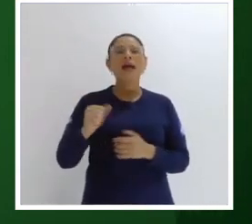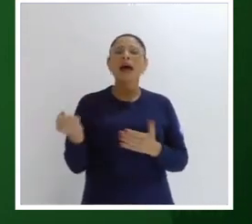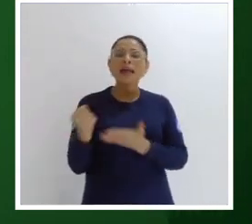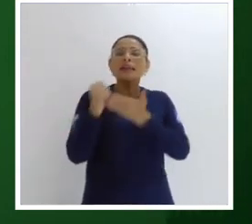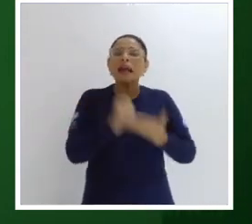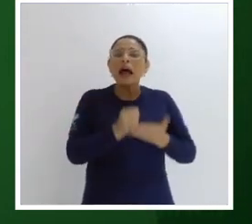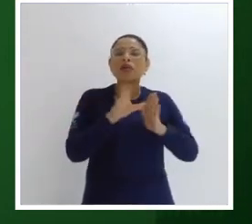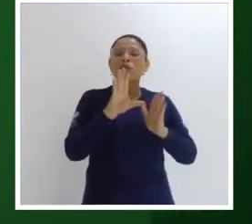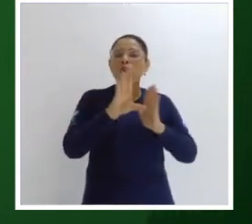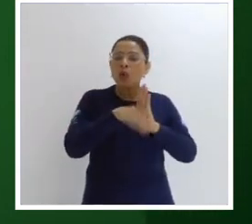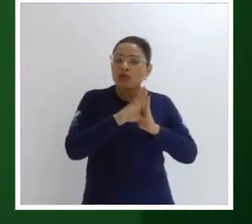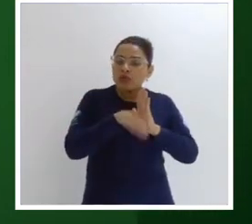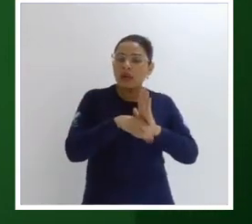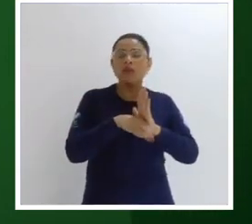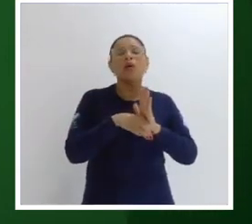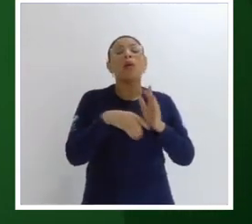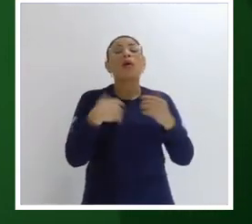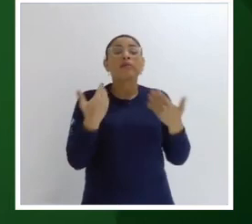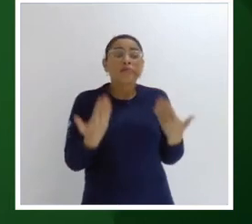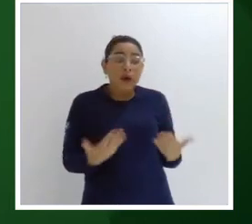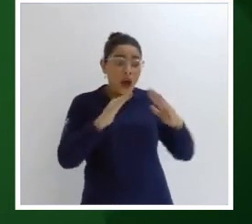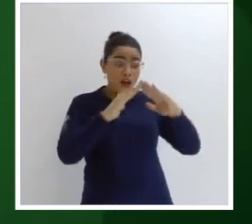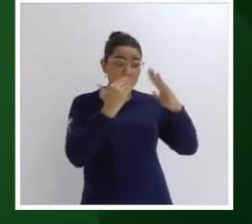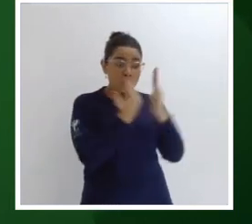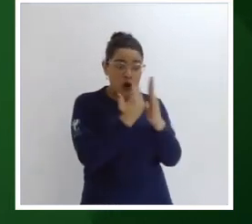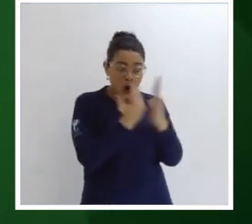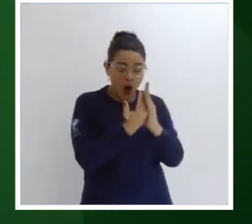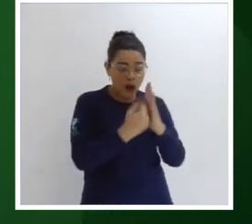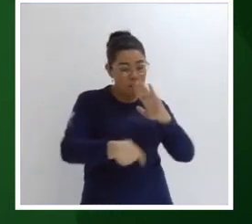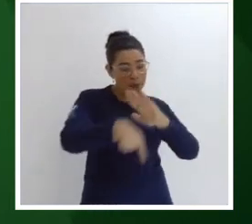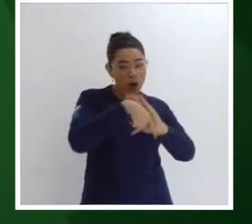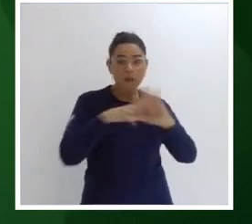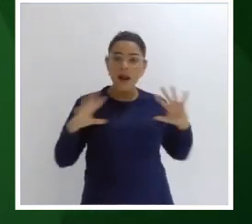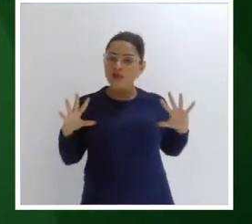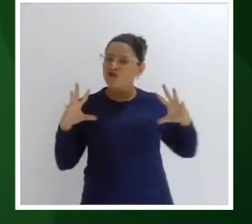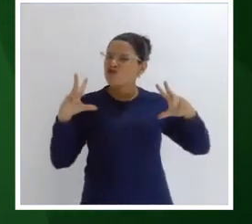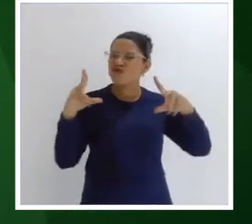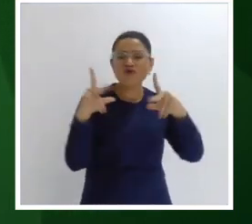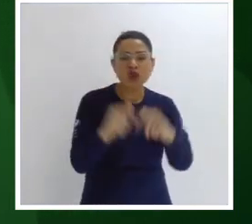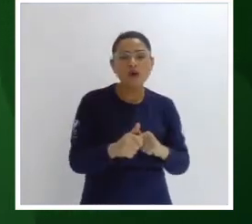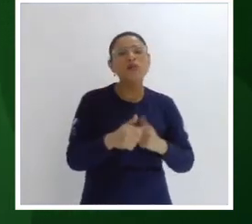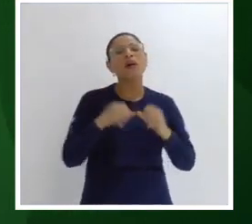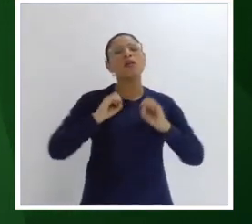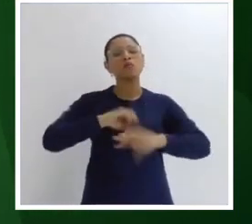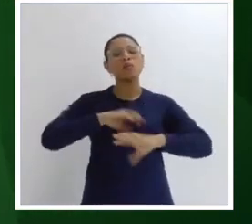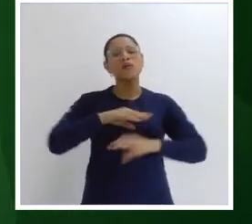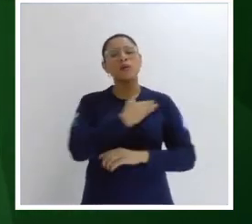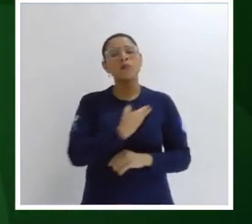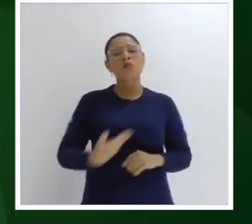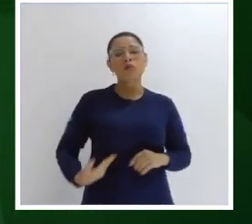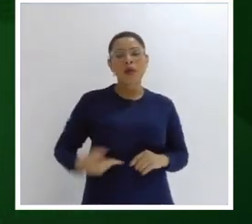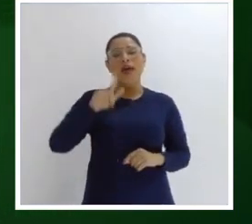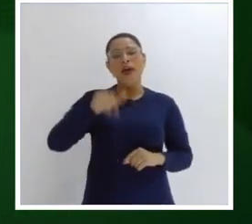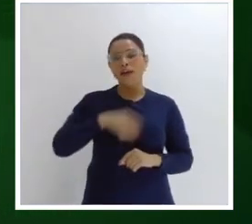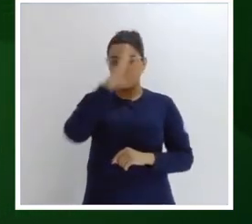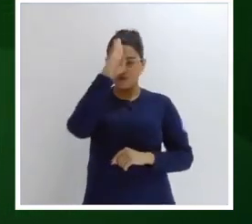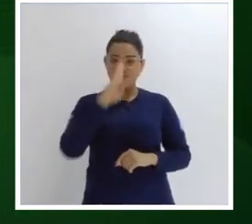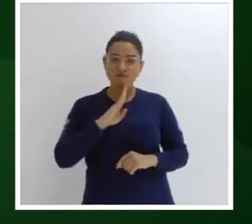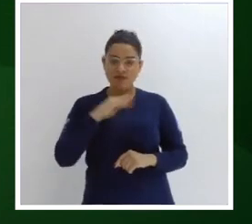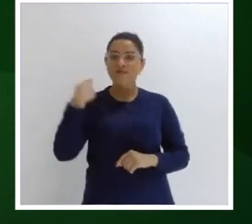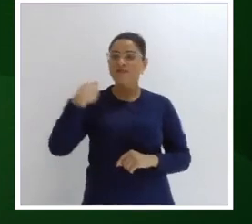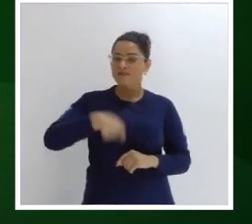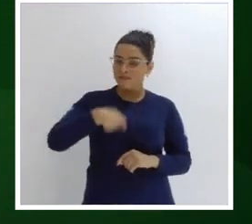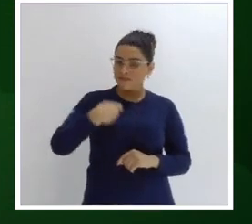entre eles que a escola tem que ser para todos e que a educação pública ela tem que ser gratuita Então